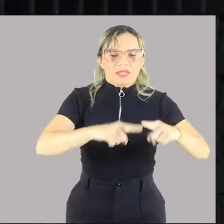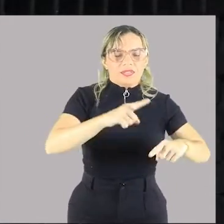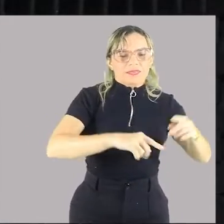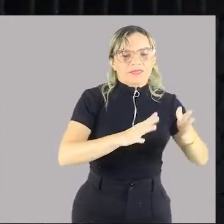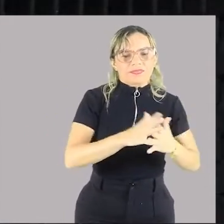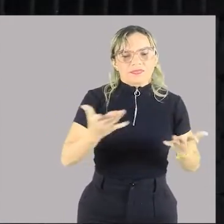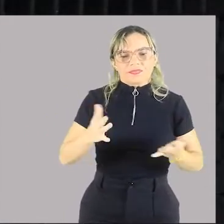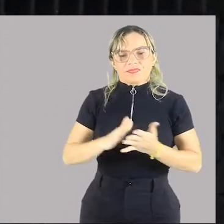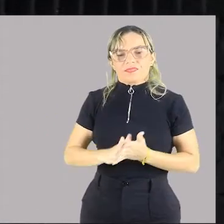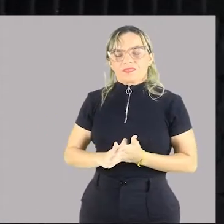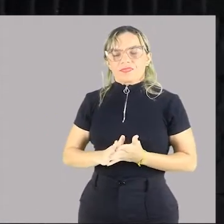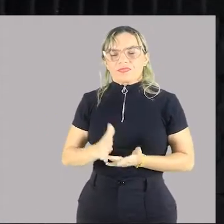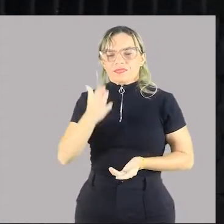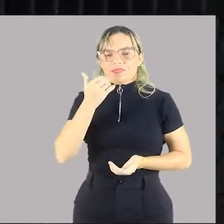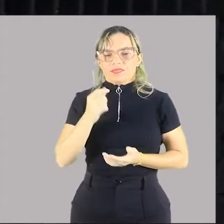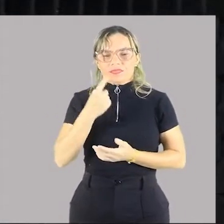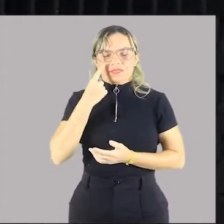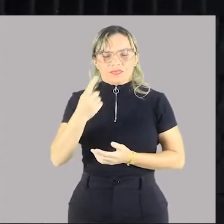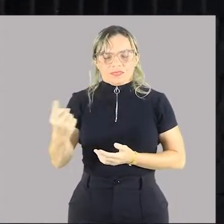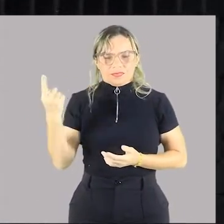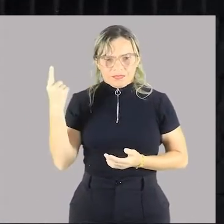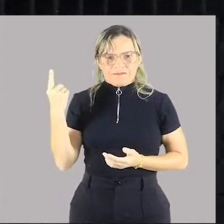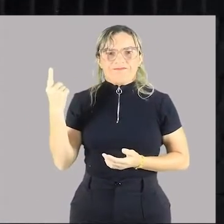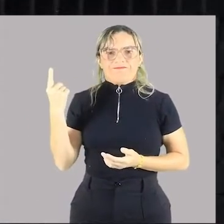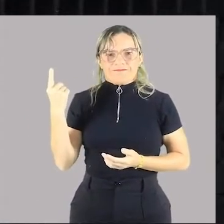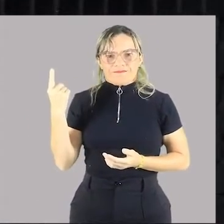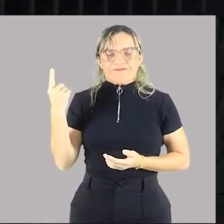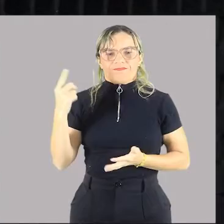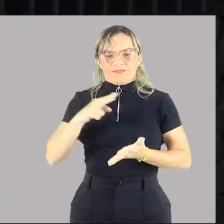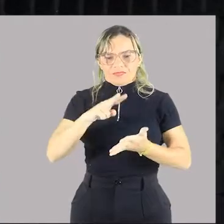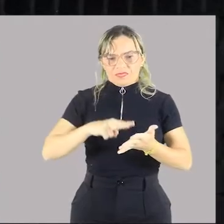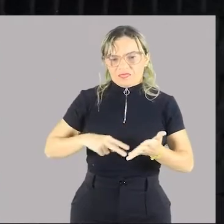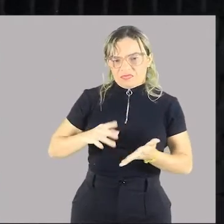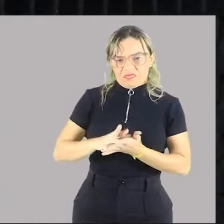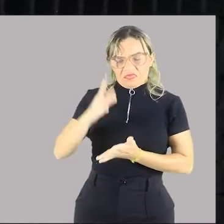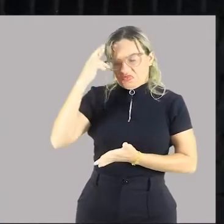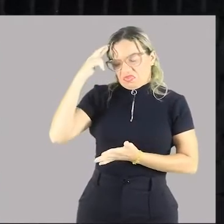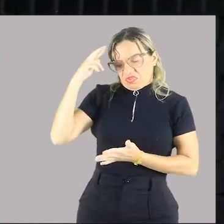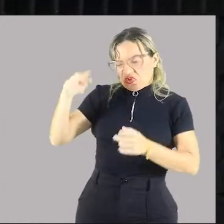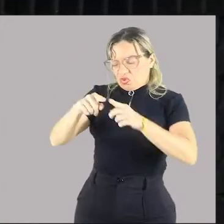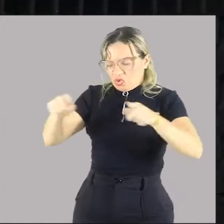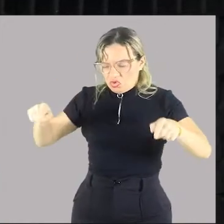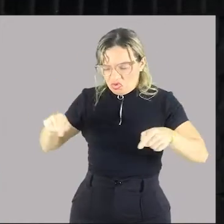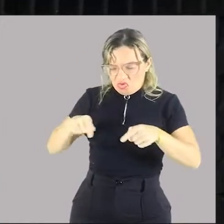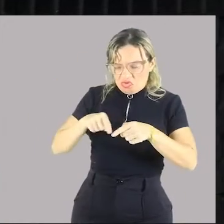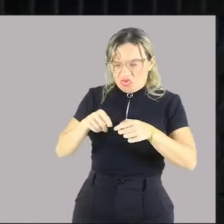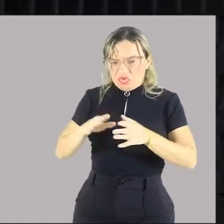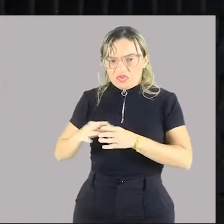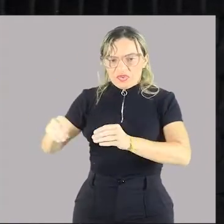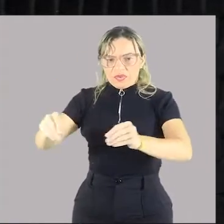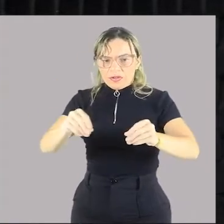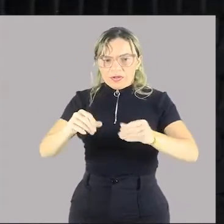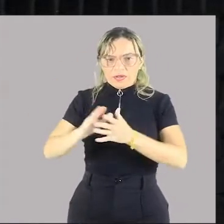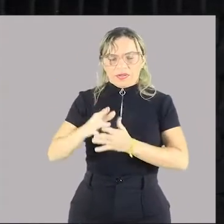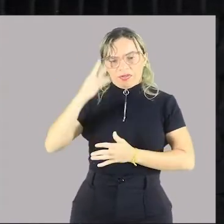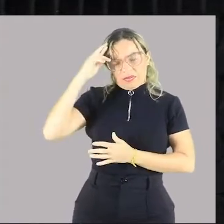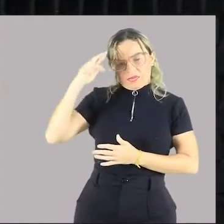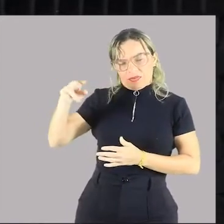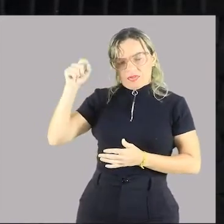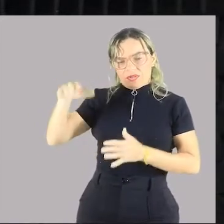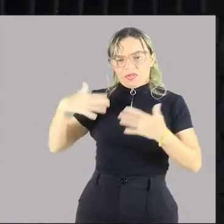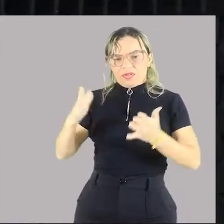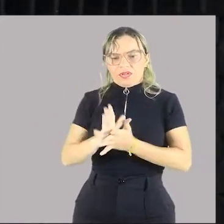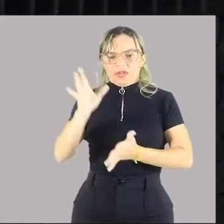da ideia de iguarias. E observe que essas iguarias que os senhores de engenho adoravam, essas iguarias,